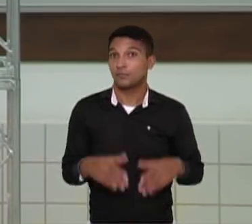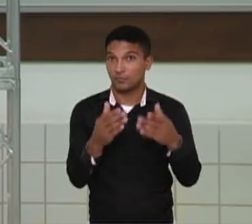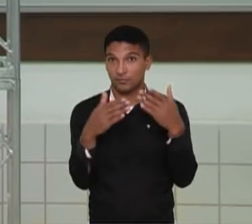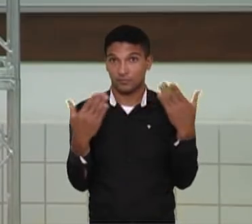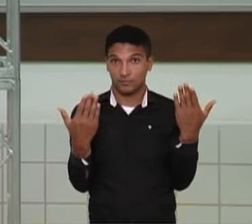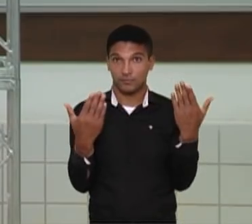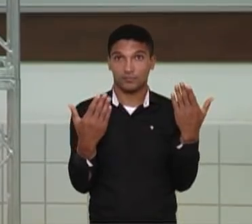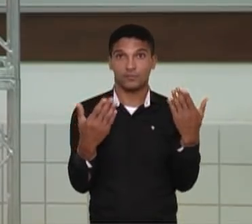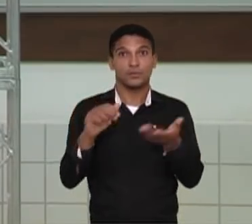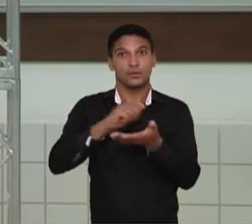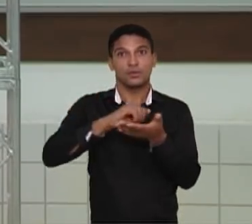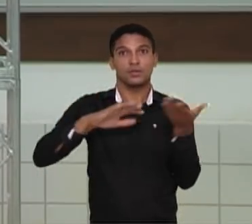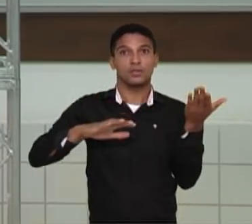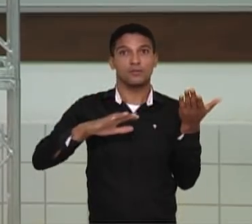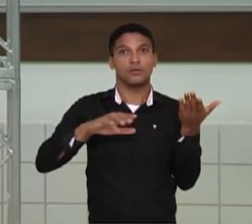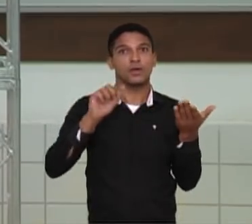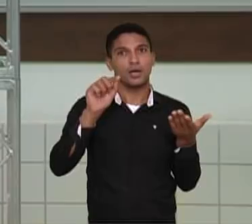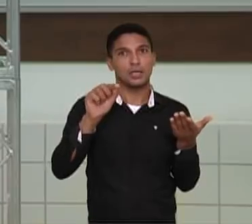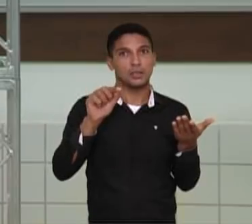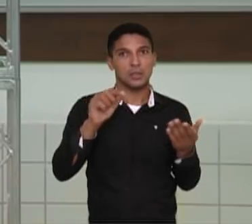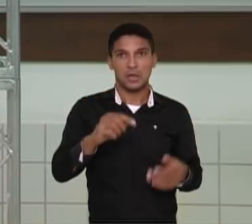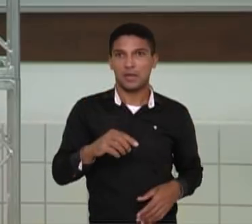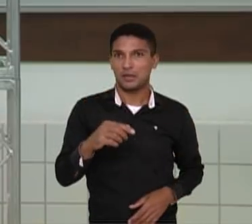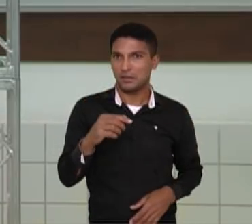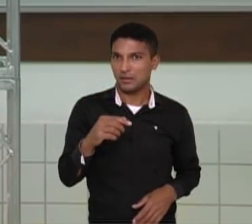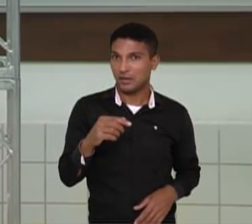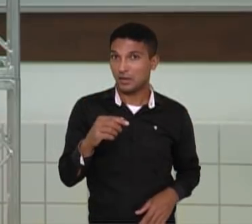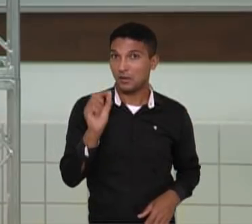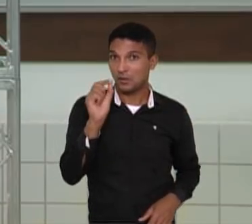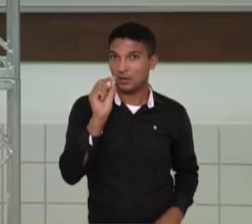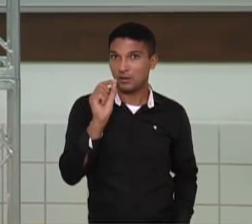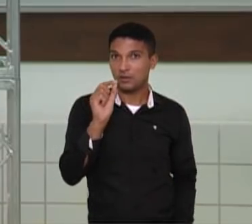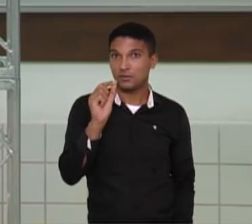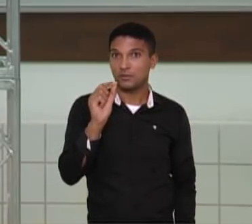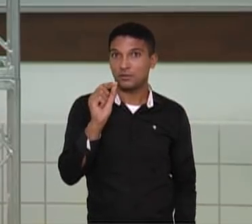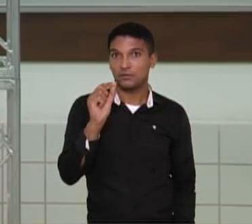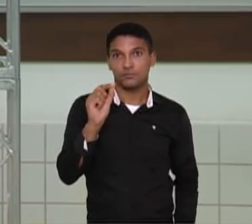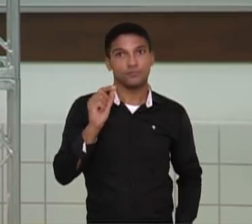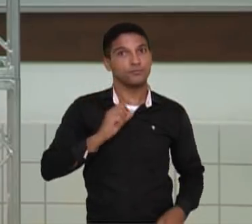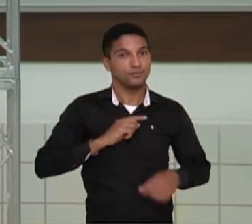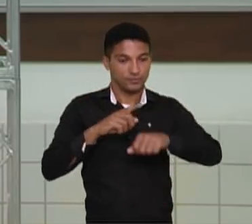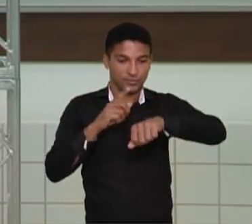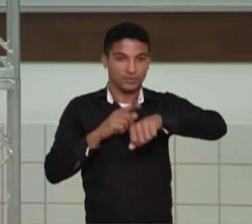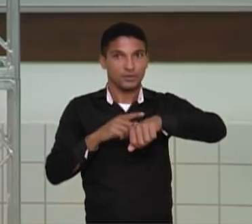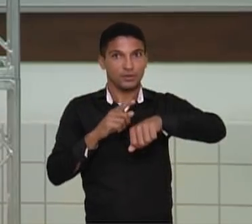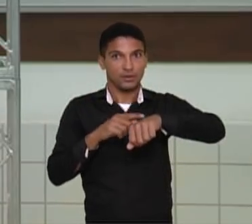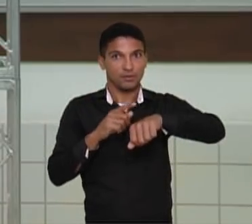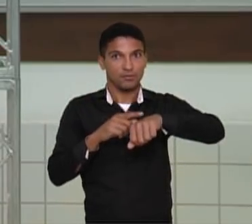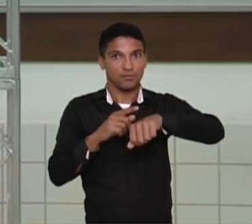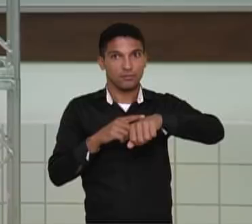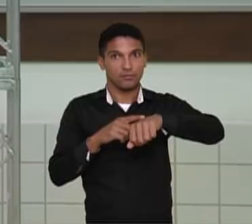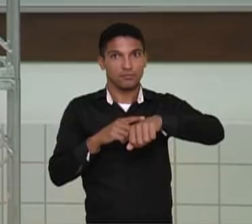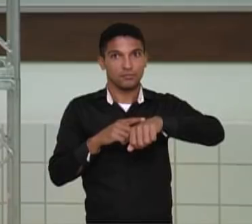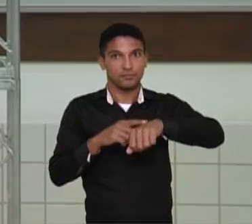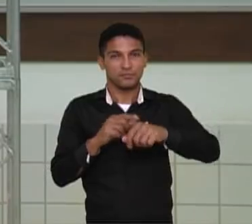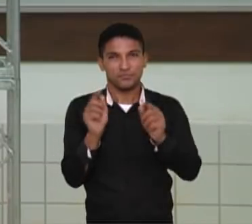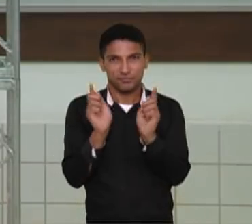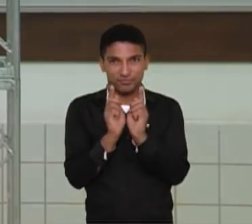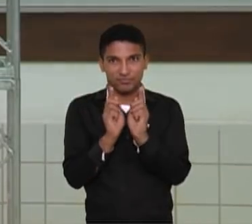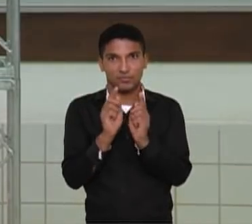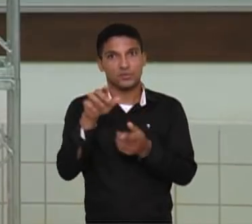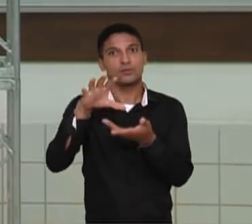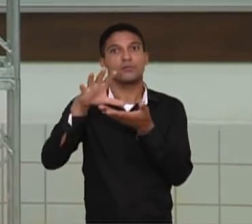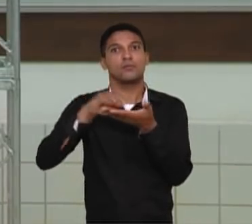Então, esse exercício ele não é muito direto, né? Então, por isso que ficou um tempinho bem curto para vocês copiarem. E agora, nós vamos